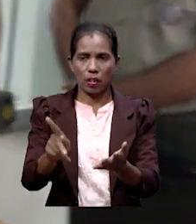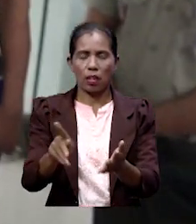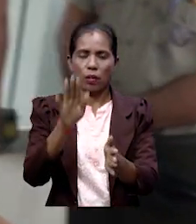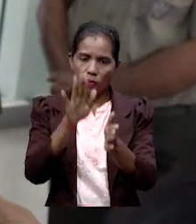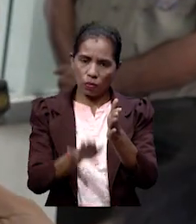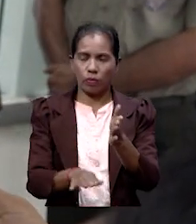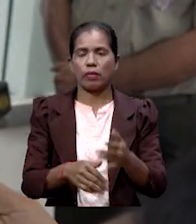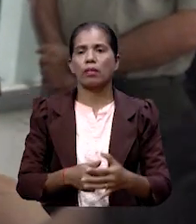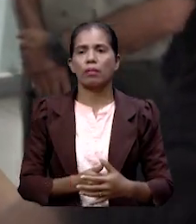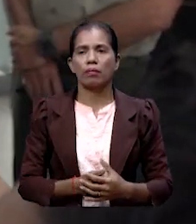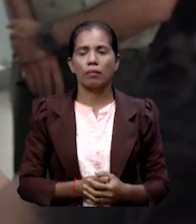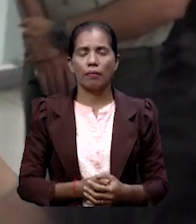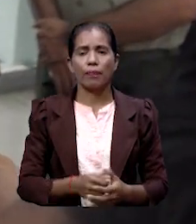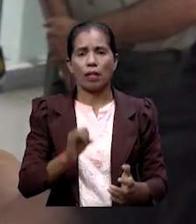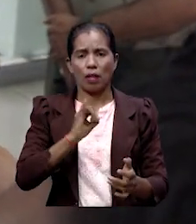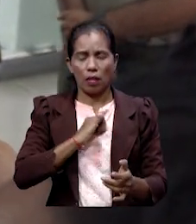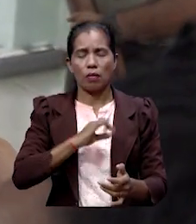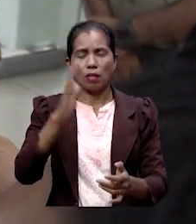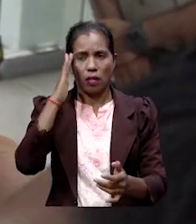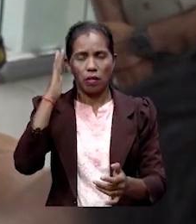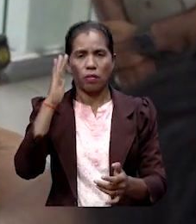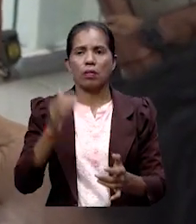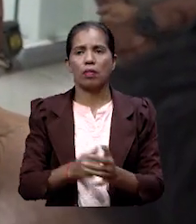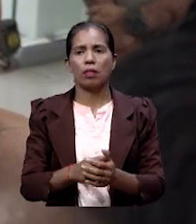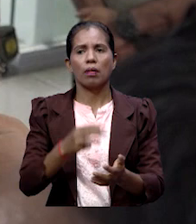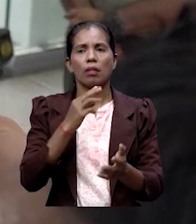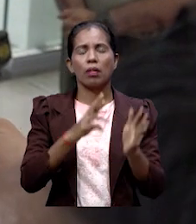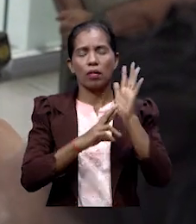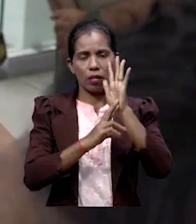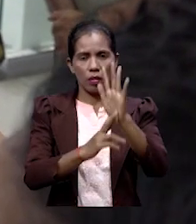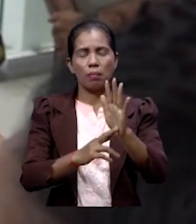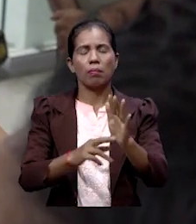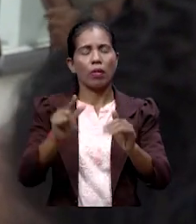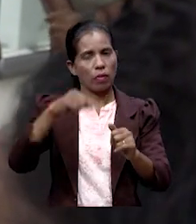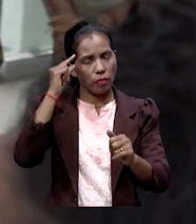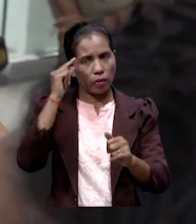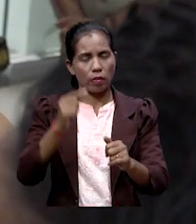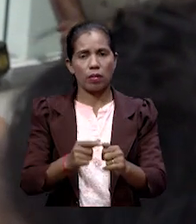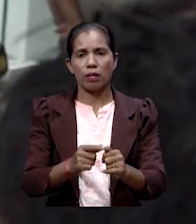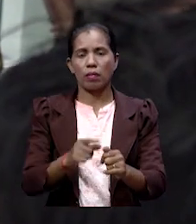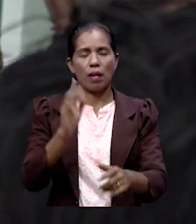baracleo. A única mensagem, recomendação para o governo, mas que é bando,